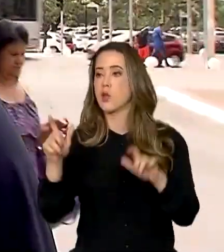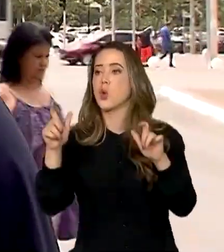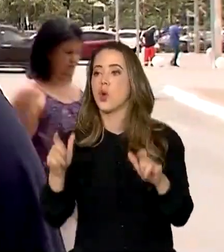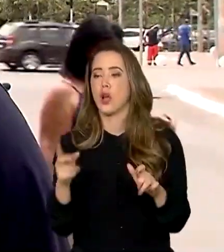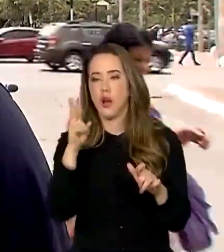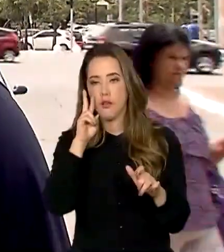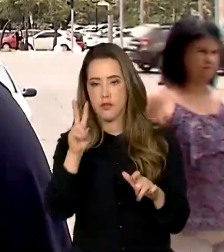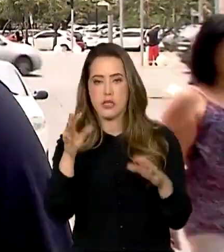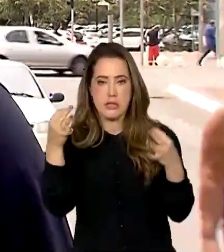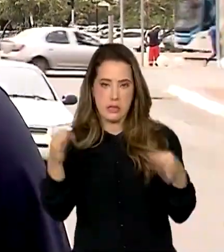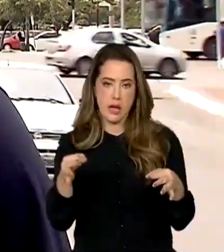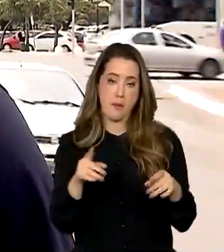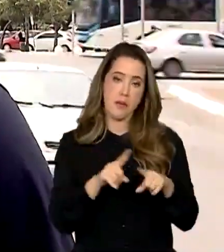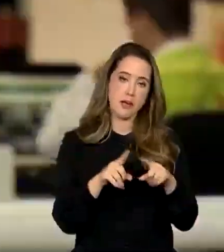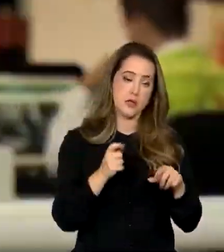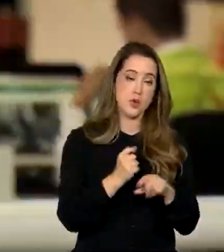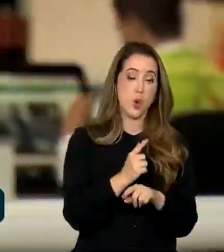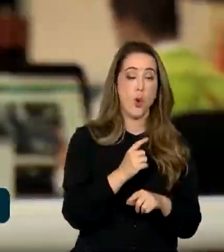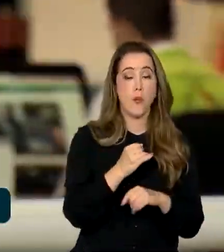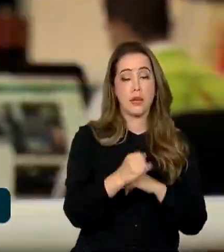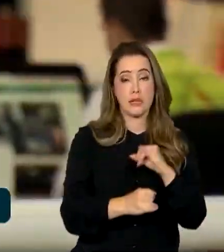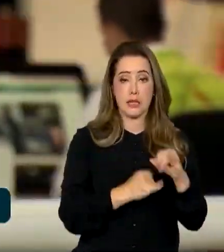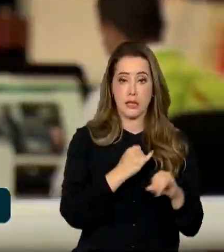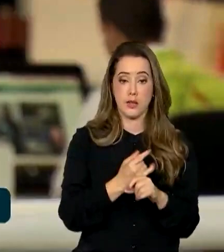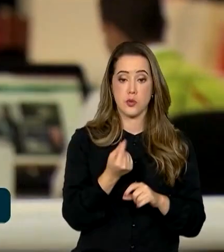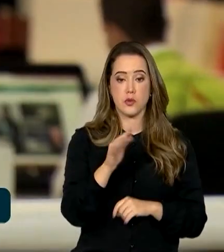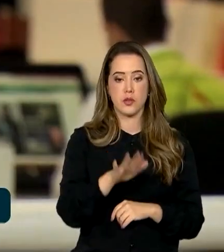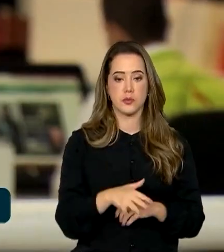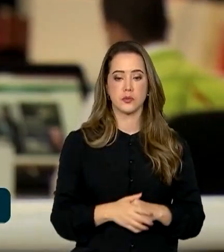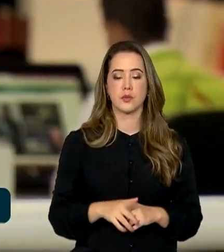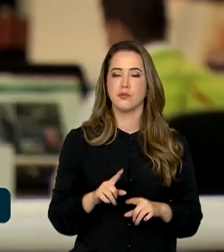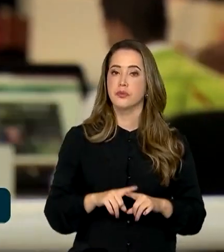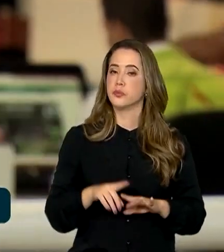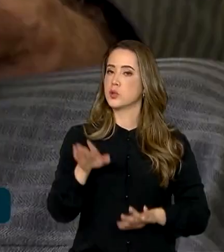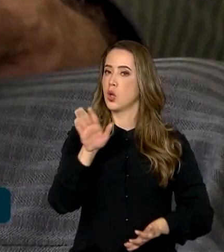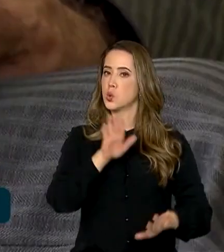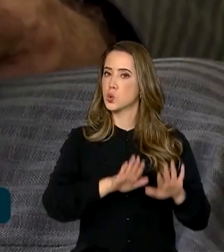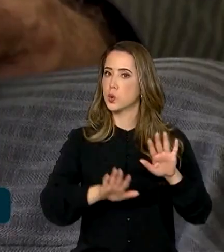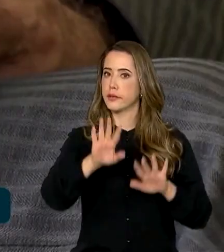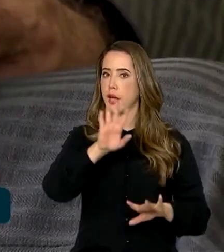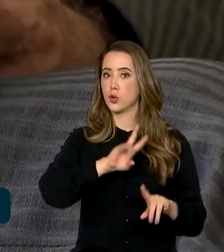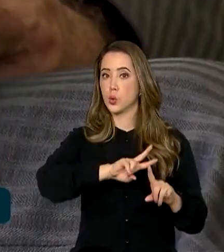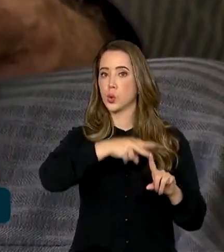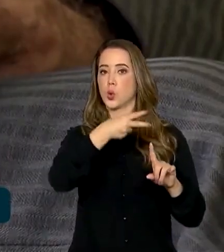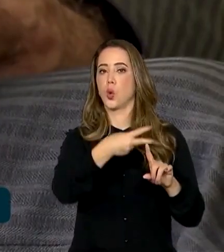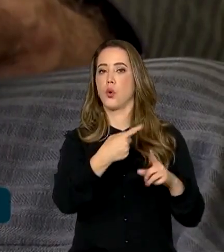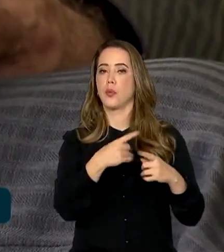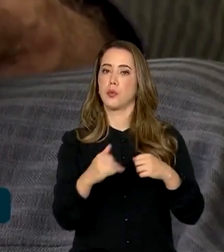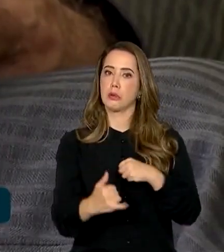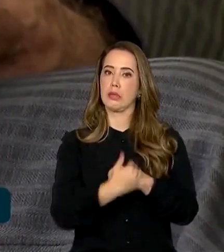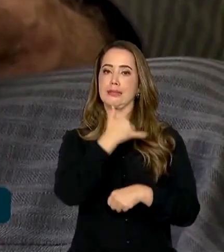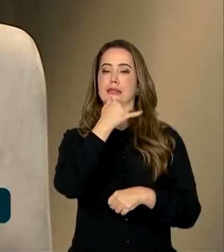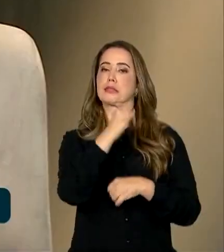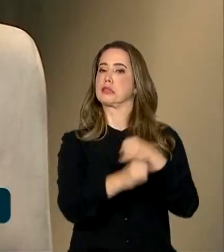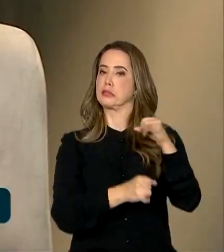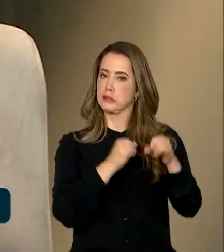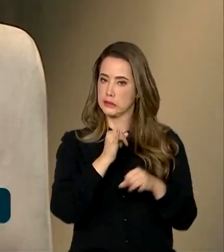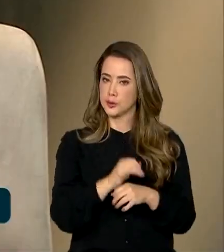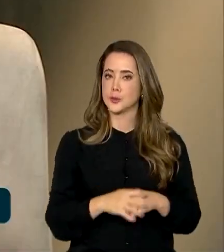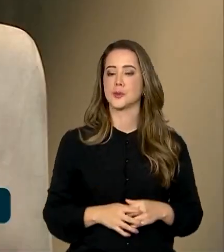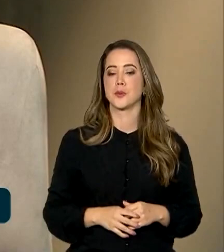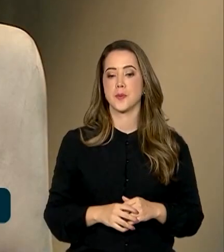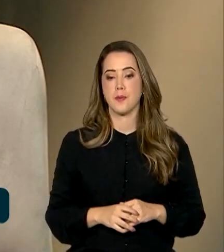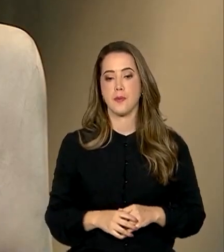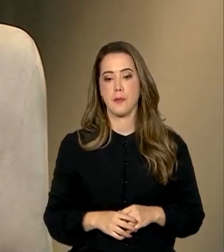aquilo que a gente quer mesmo e compra pela internet que é mais barato. Nesse caso, cuidado redobrado com as ciladas do mundo virtual.